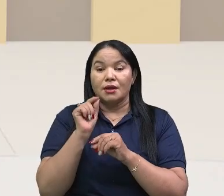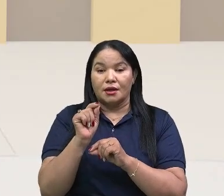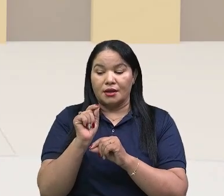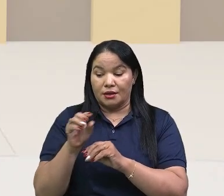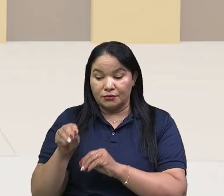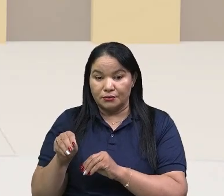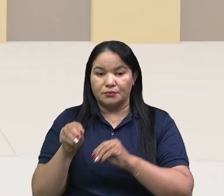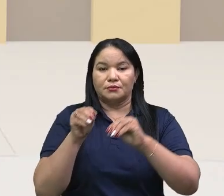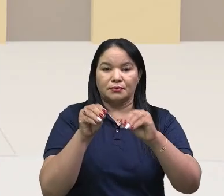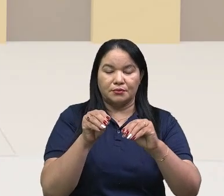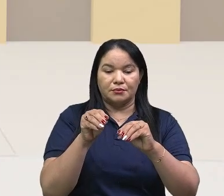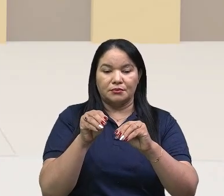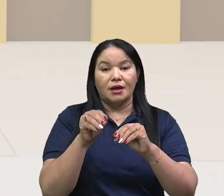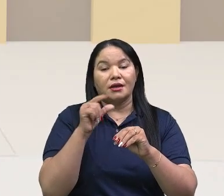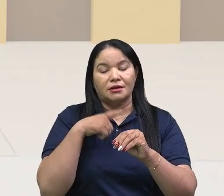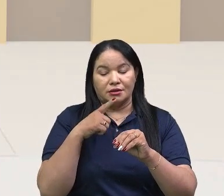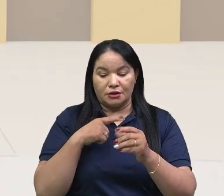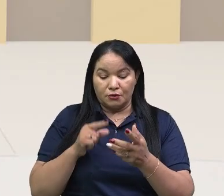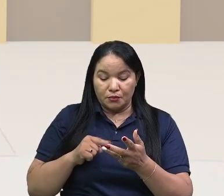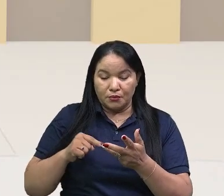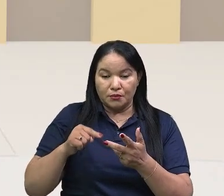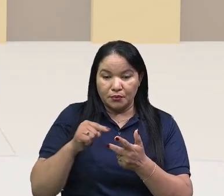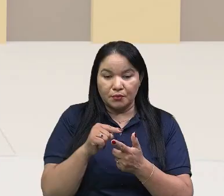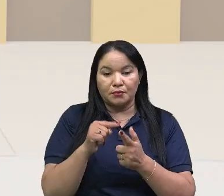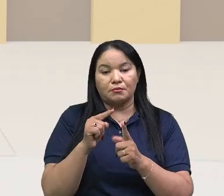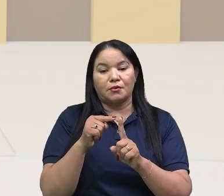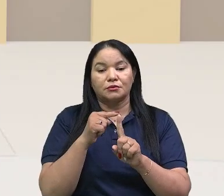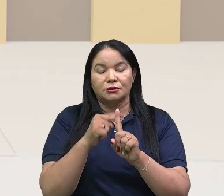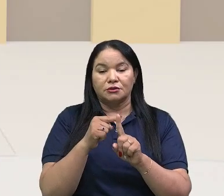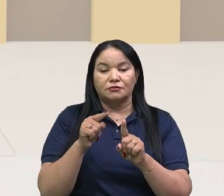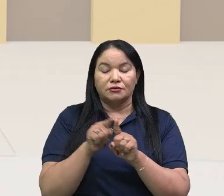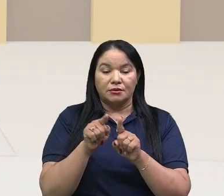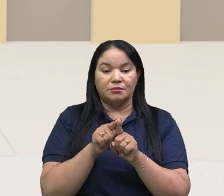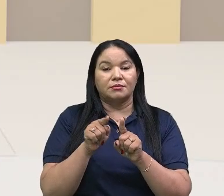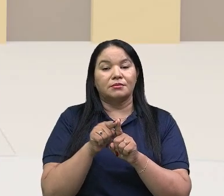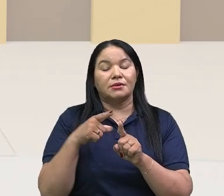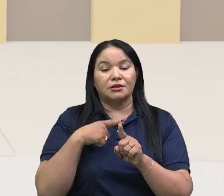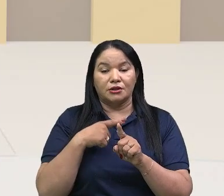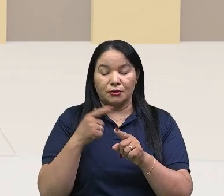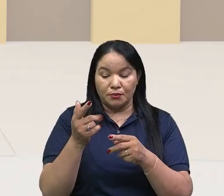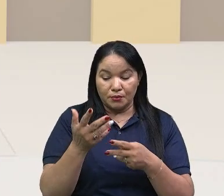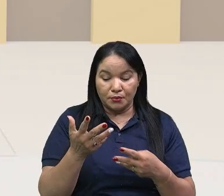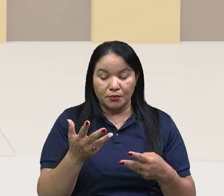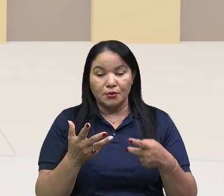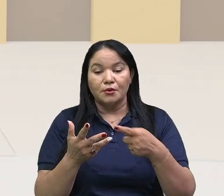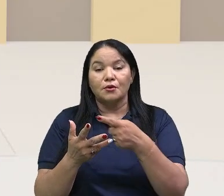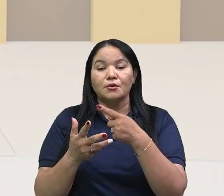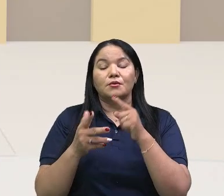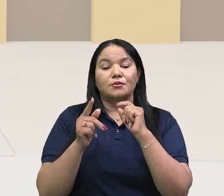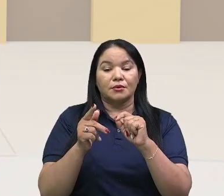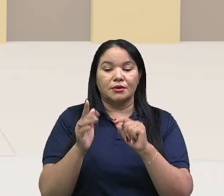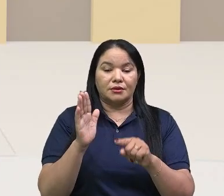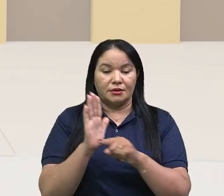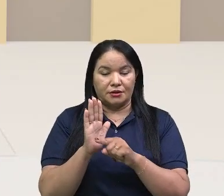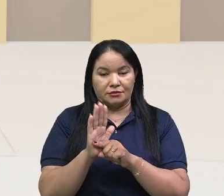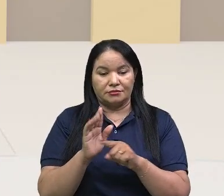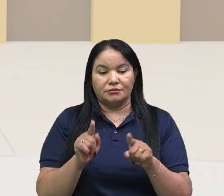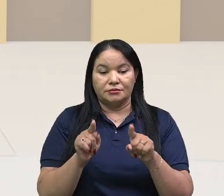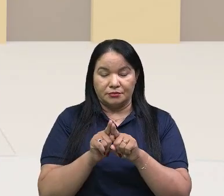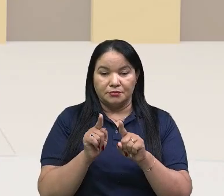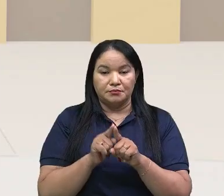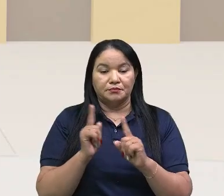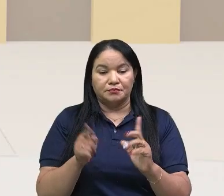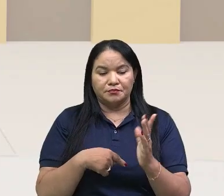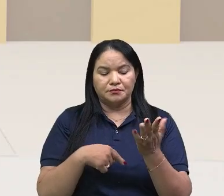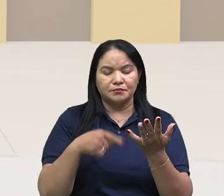nós teremos os pontos positivos e os pontos negativos, tá? Os pontos positivos vai estar relacionado ao recebimento